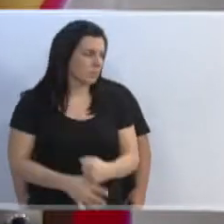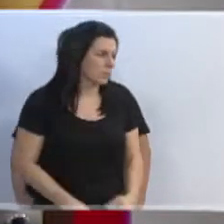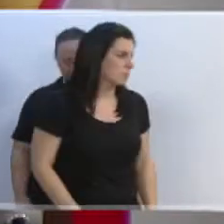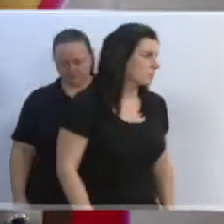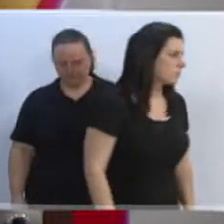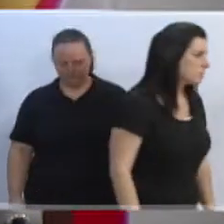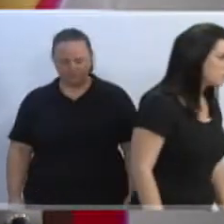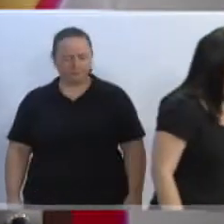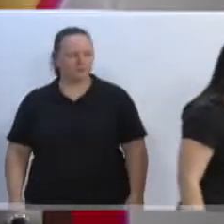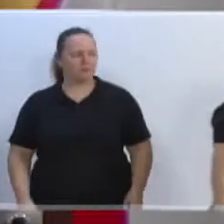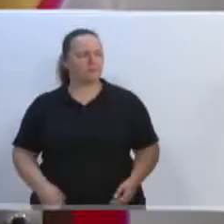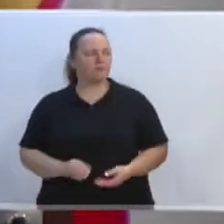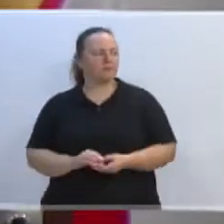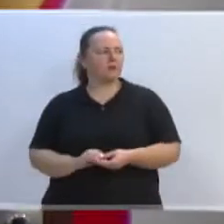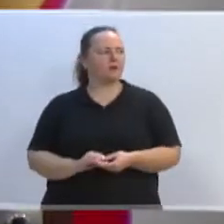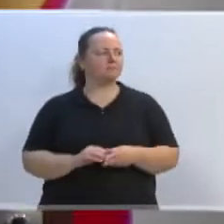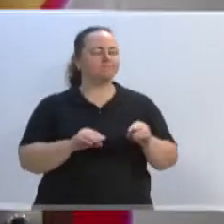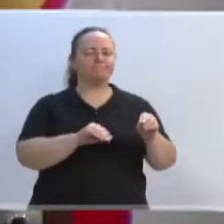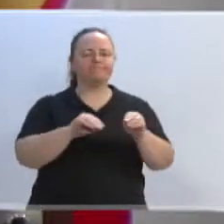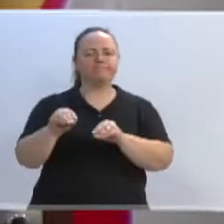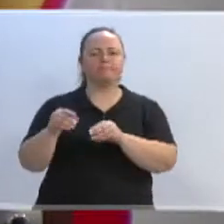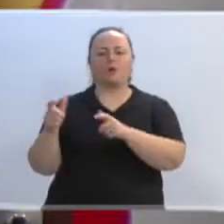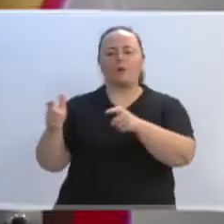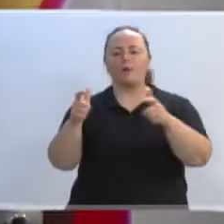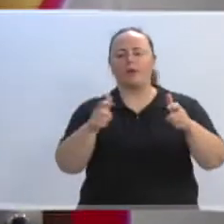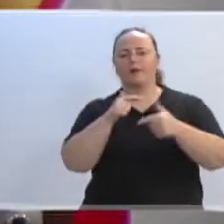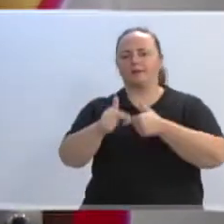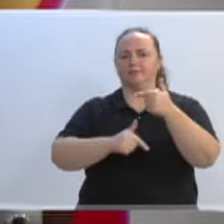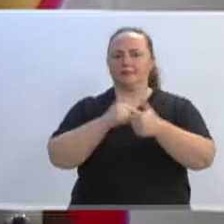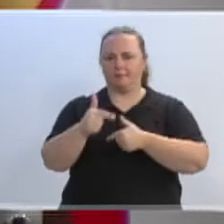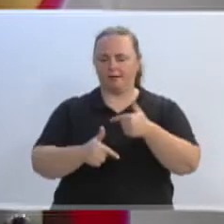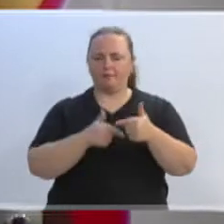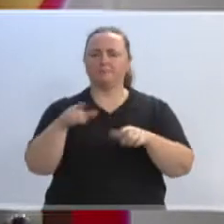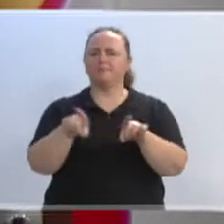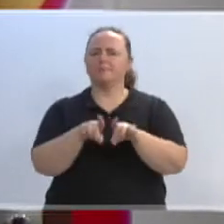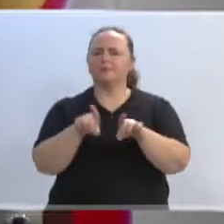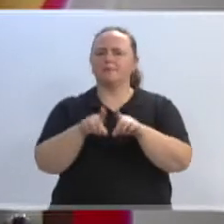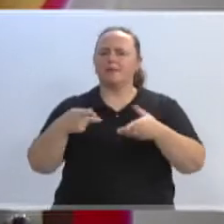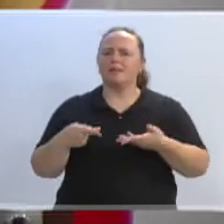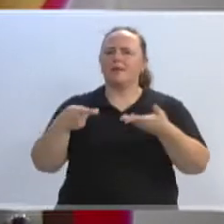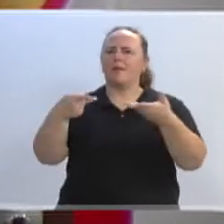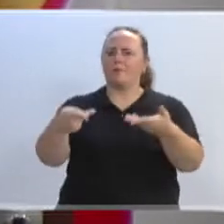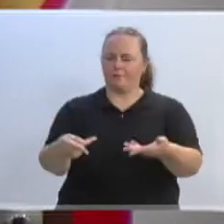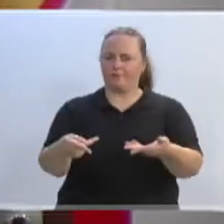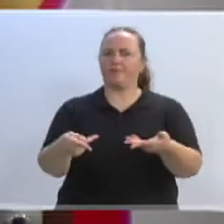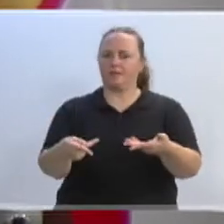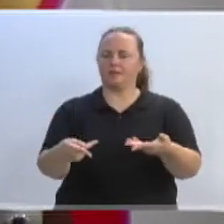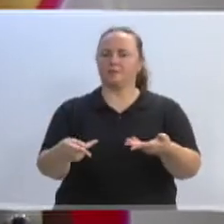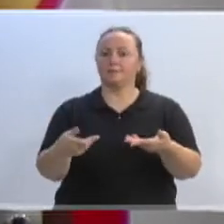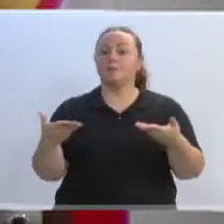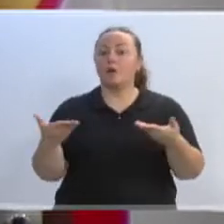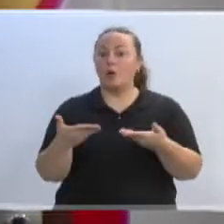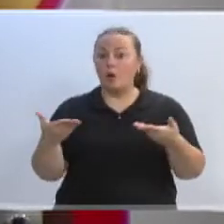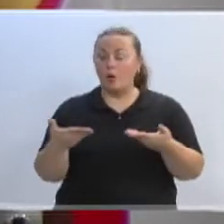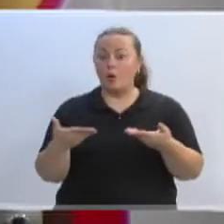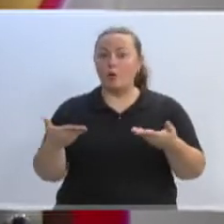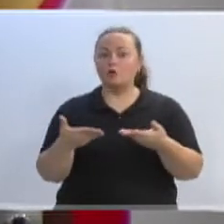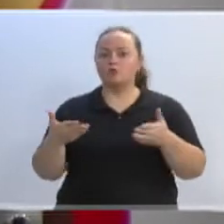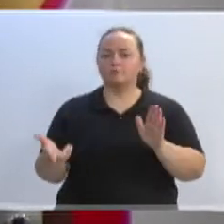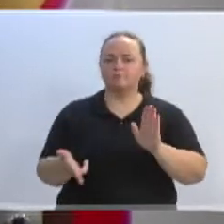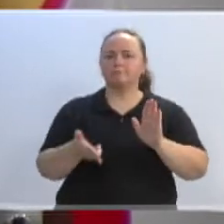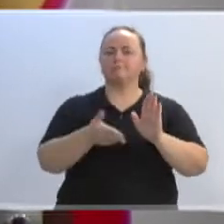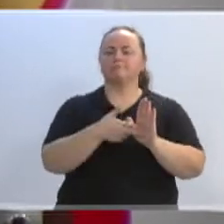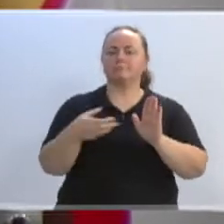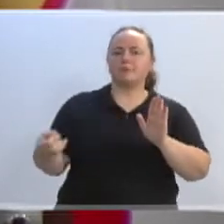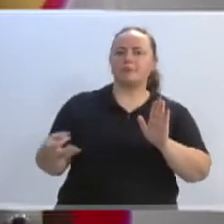poder ir aos trabalhos. Hoje também gostaria de fazer um convite, vai assumir hoje o novo presidente do ACONSEG, o senhor